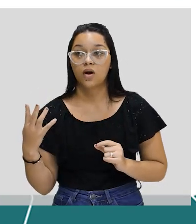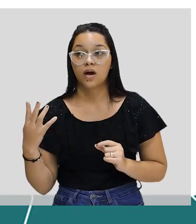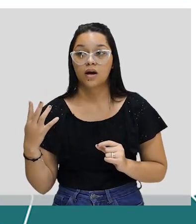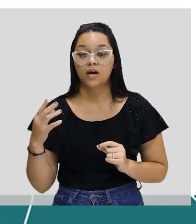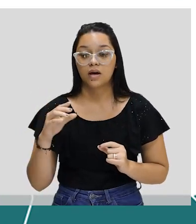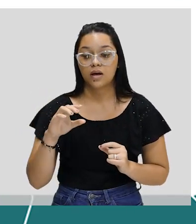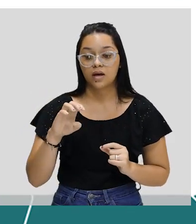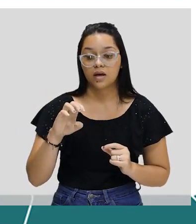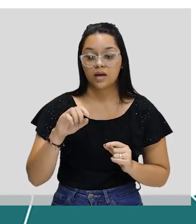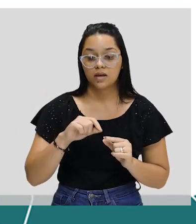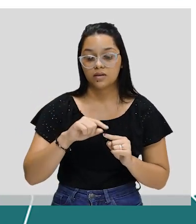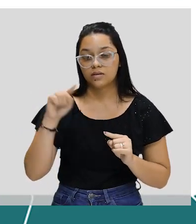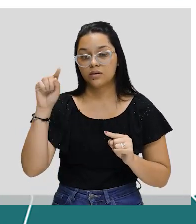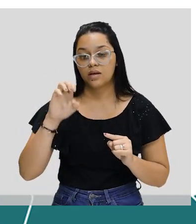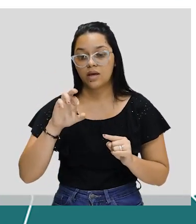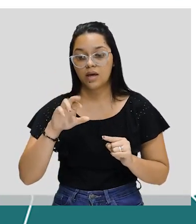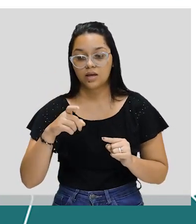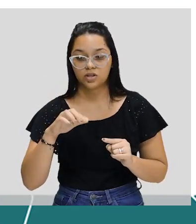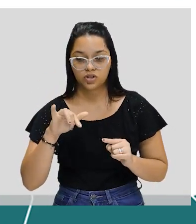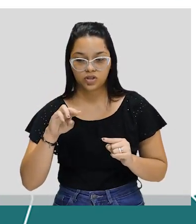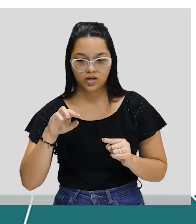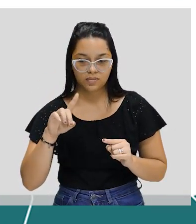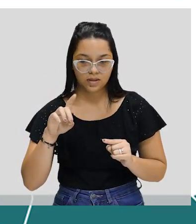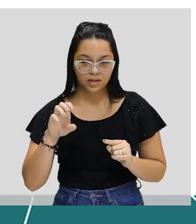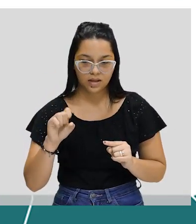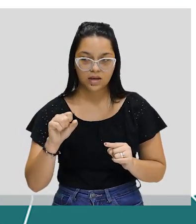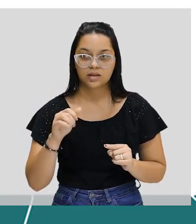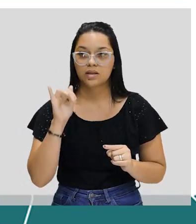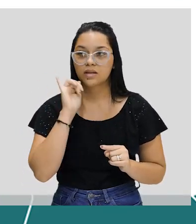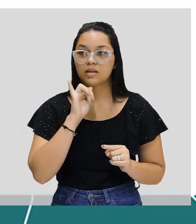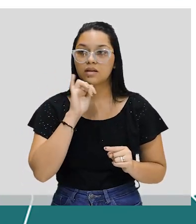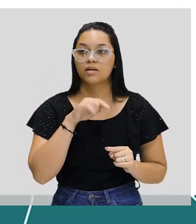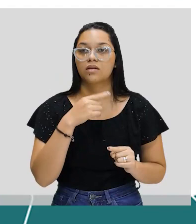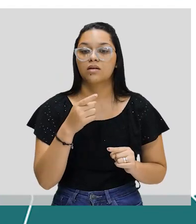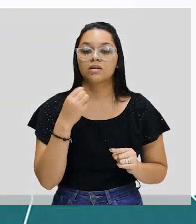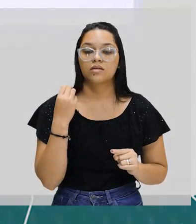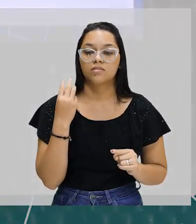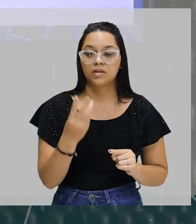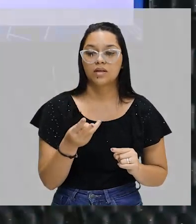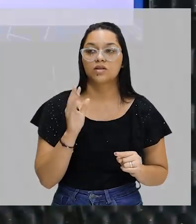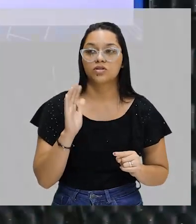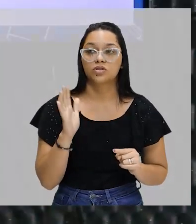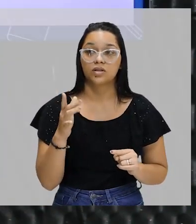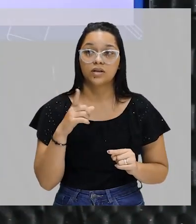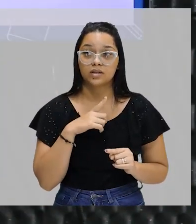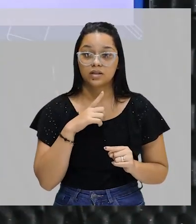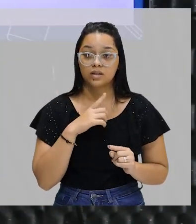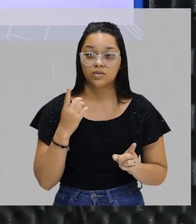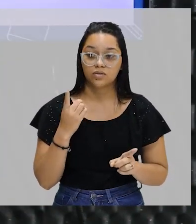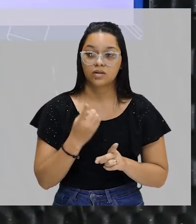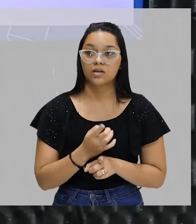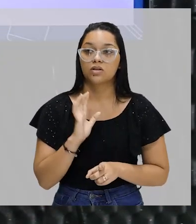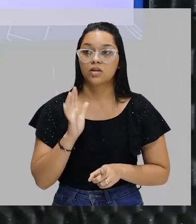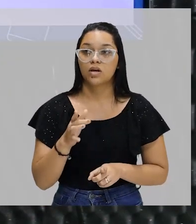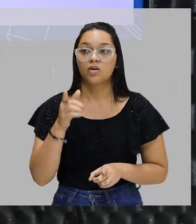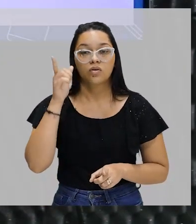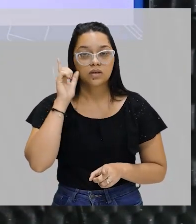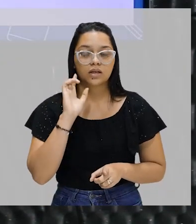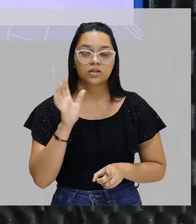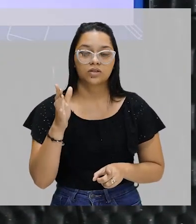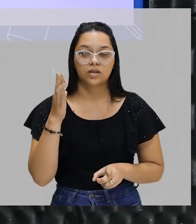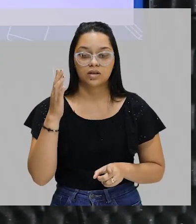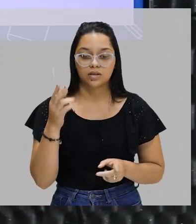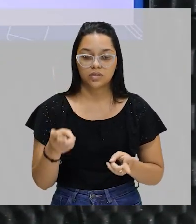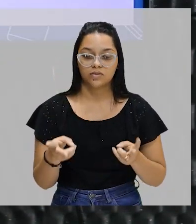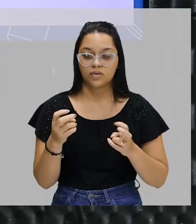4 extremidades, certo? No exemplo anterior, 3 extremidades, já com 3, a gente já consegue classificar